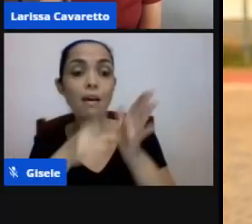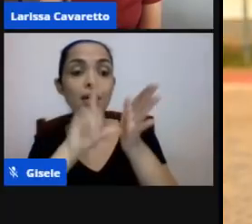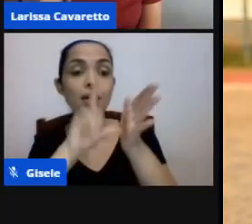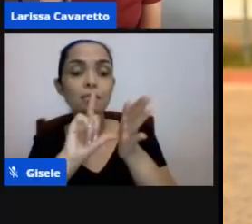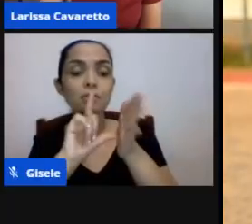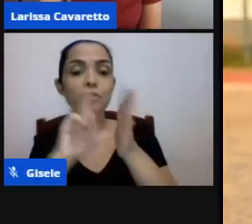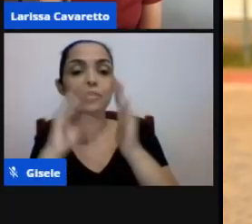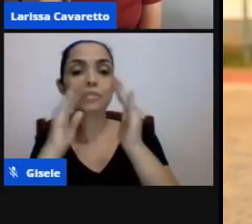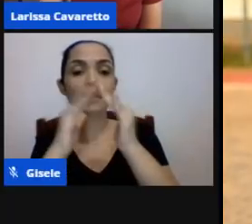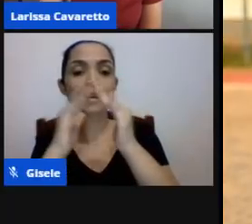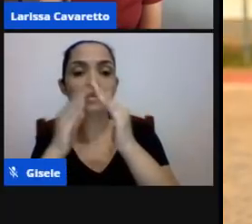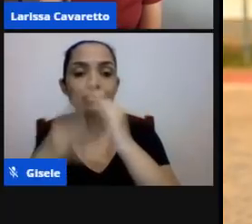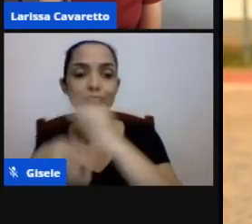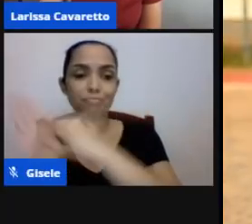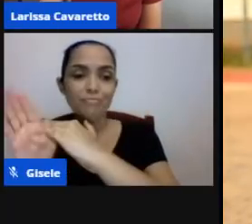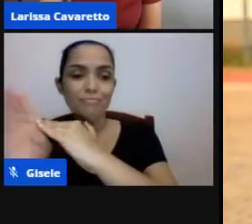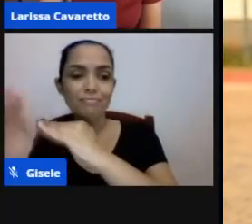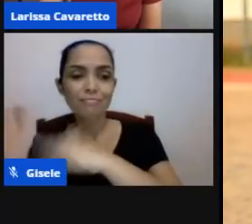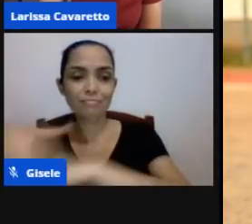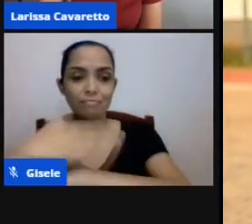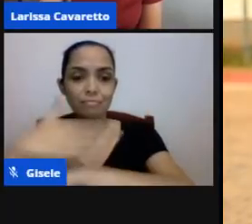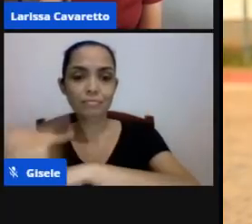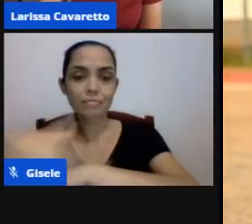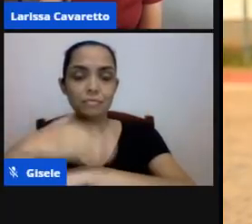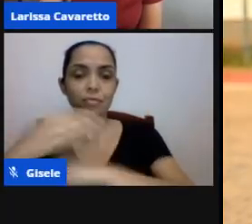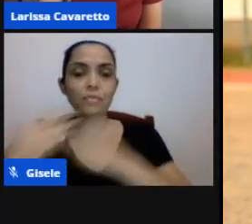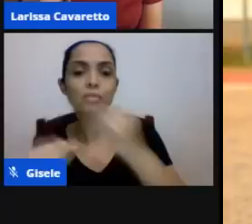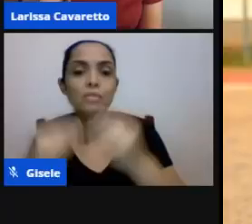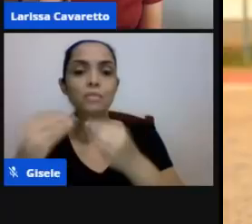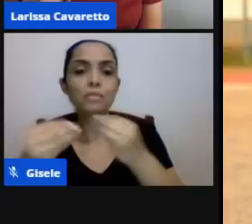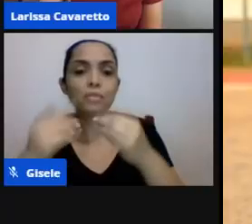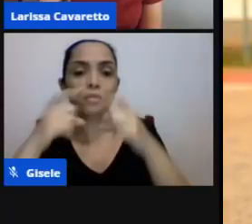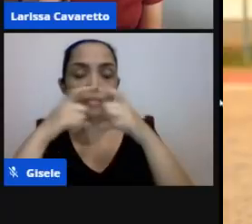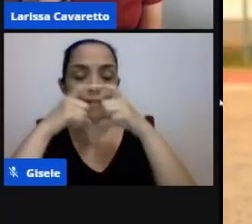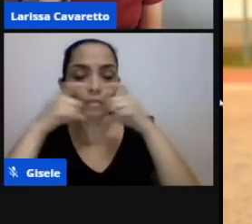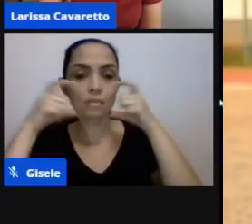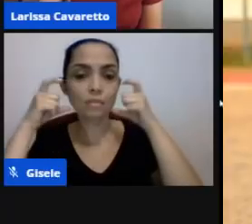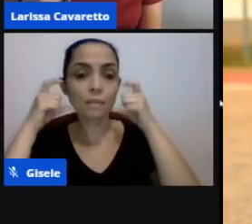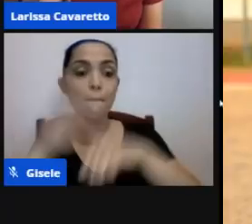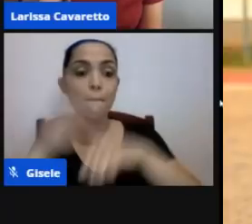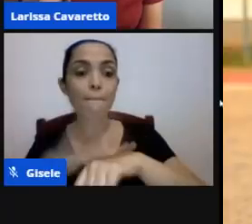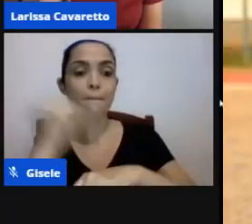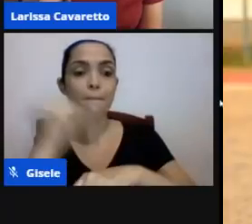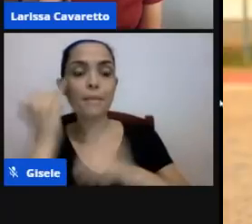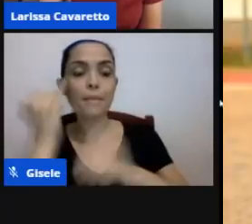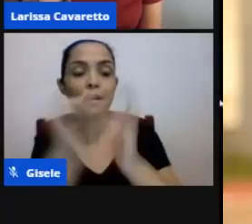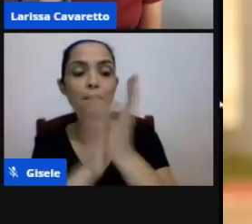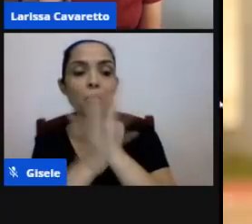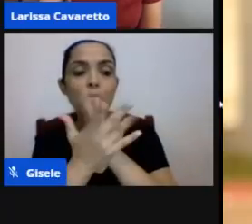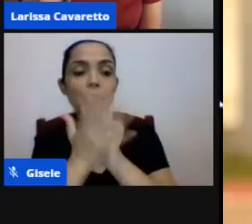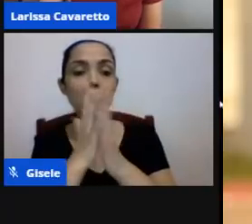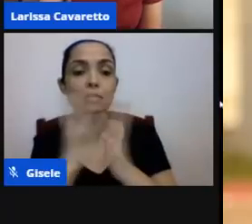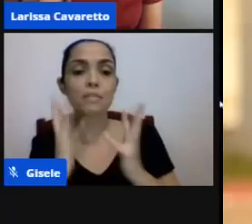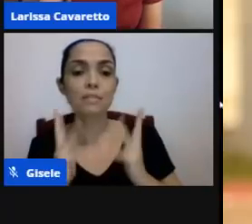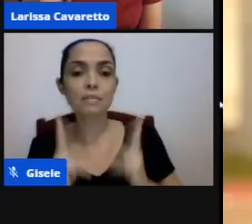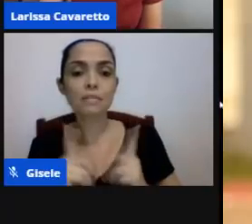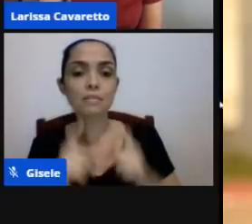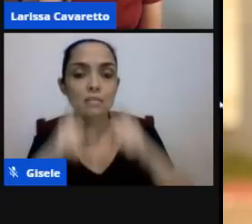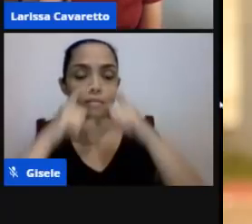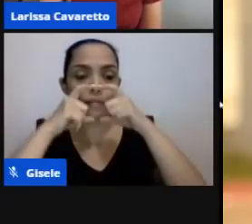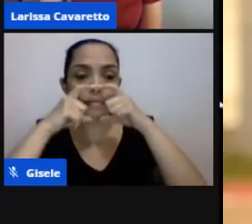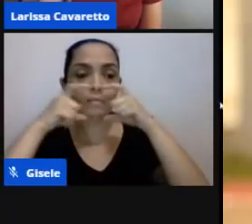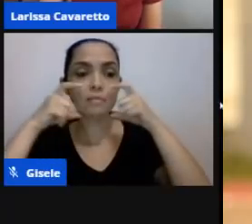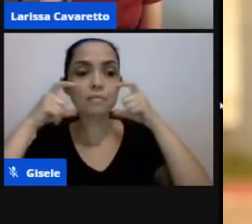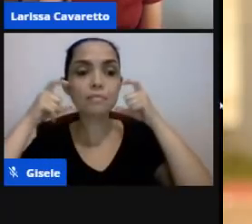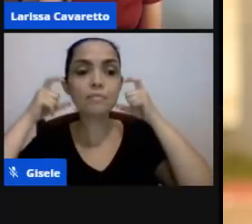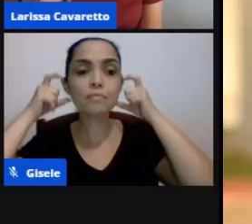casa. Não existe muito segredo para colocar a máscara. O mais importante é estar com as mãos limpas. A máscara deve